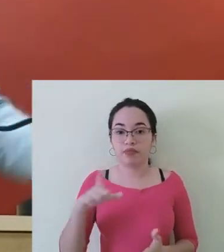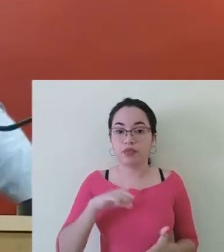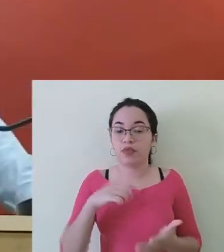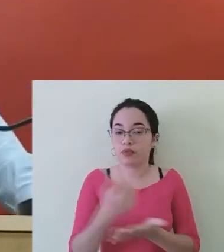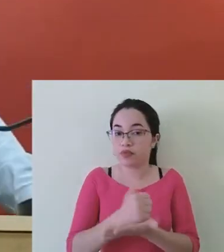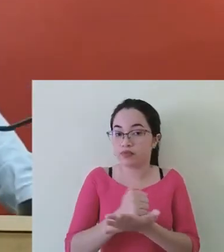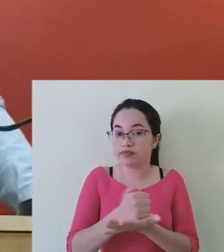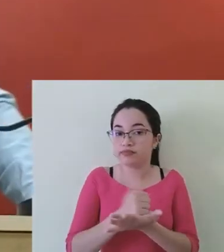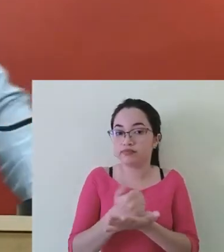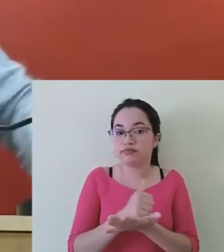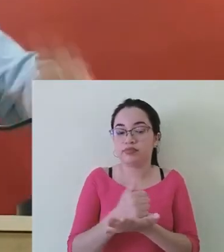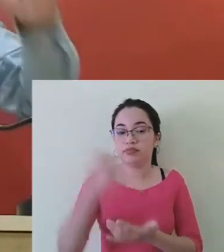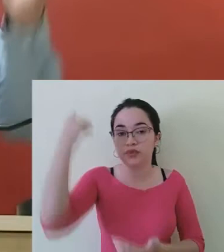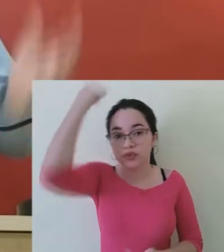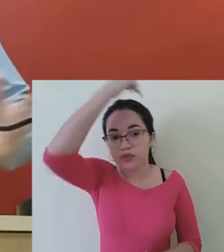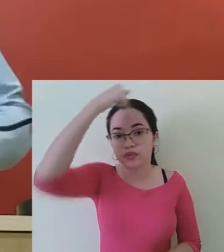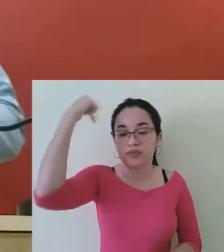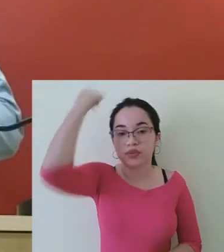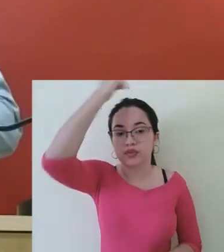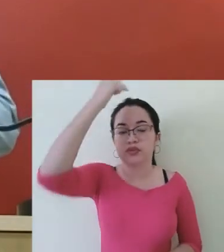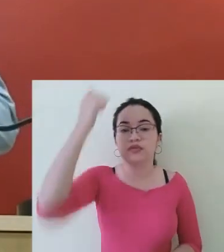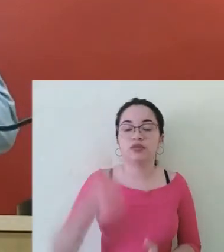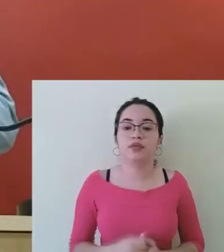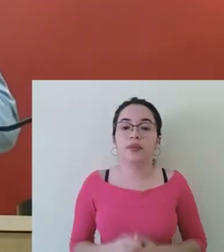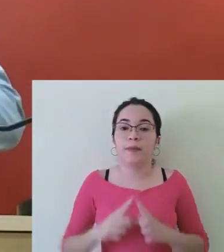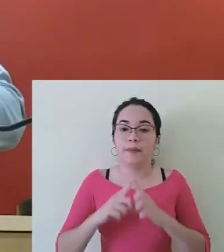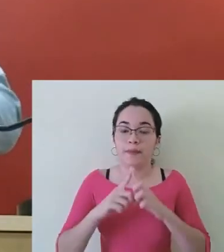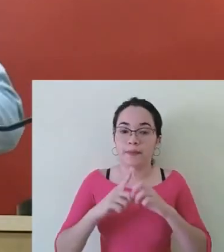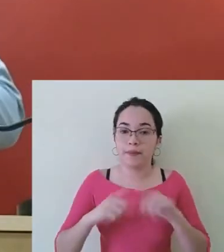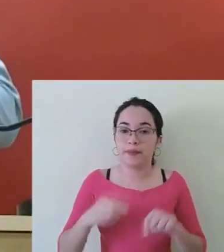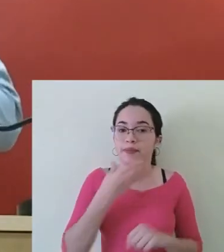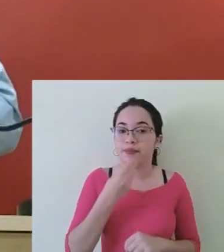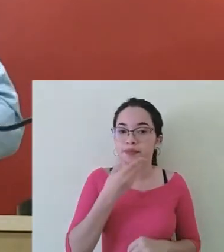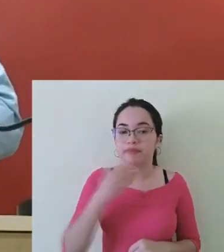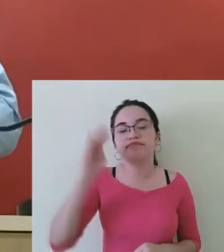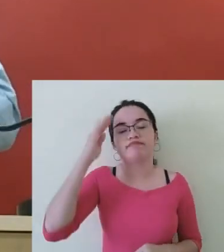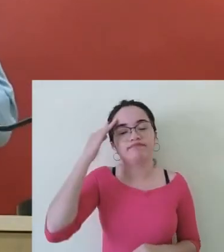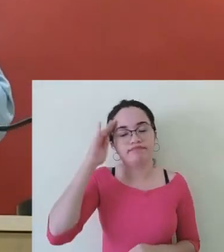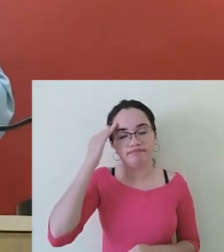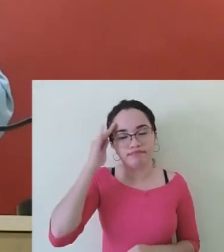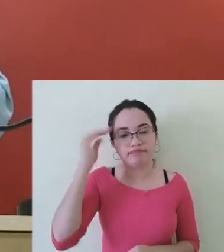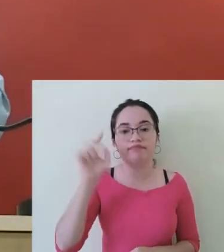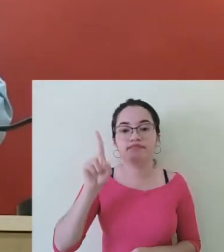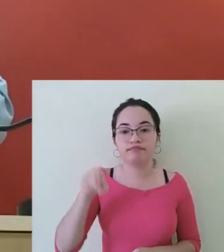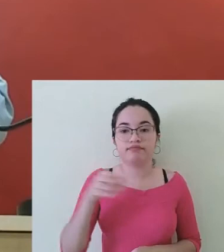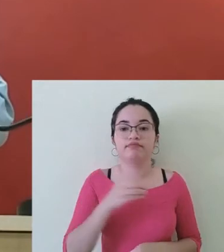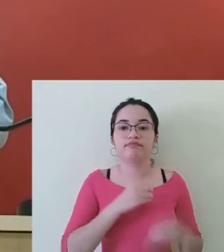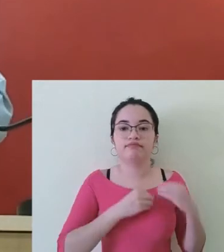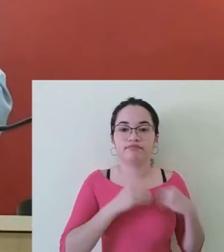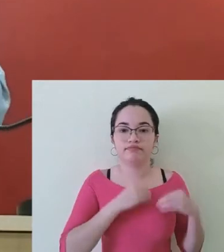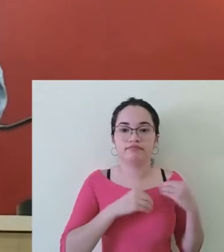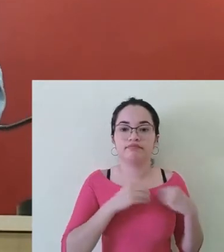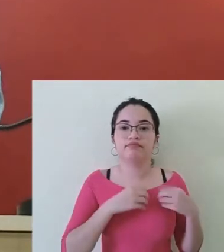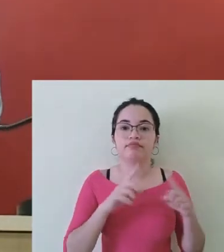um domínio, uma santidade, mas ele é um homem que reconhece que é